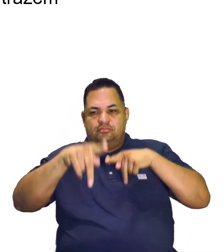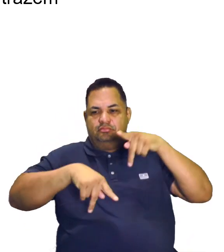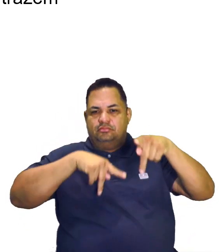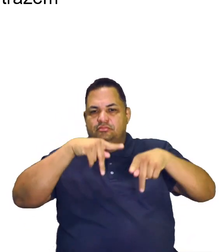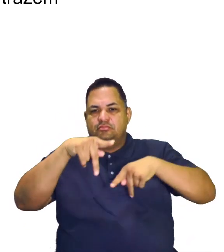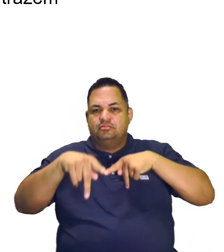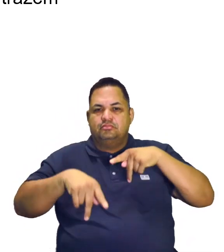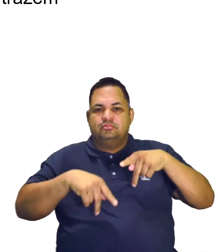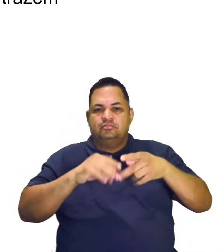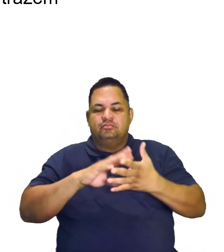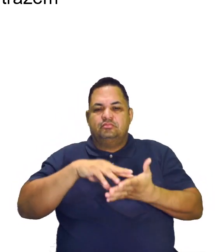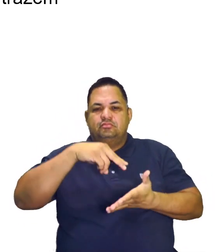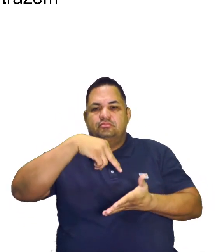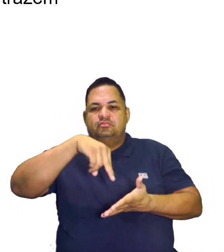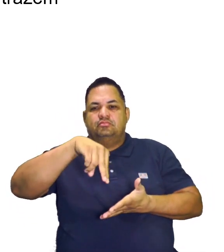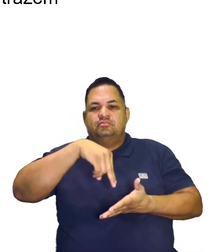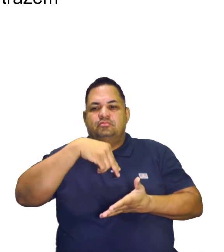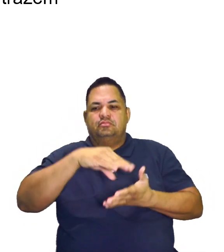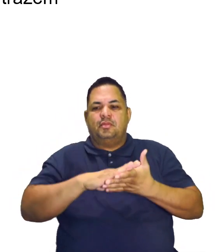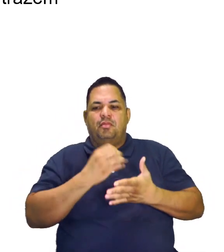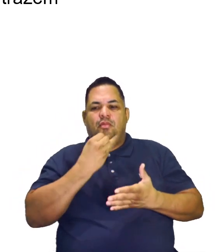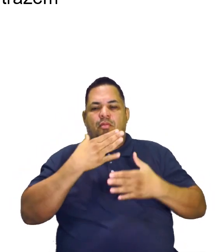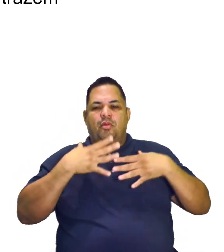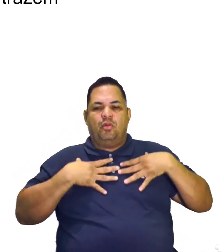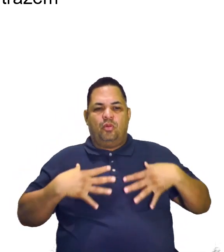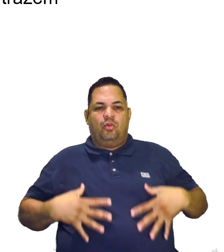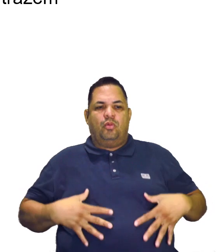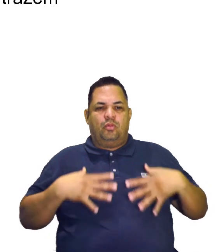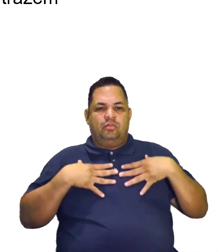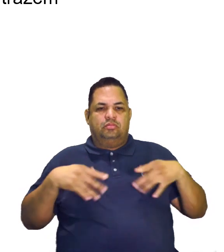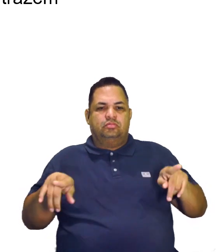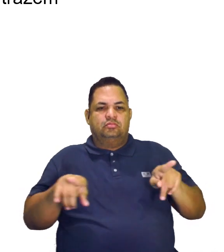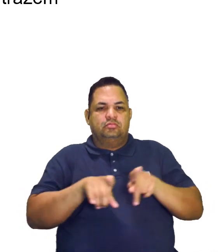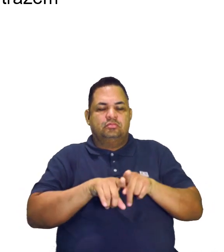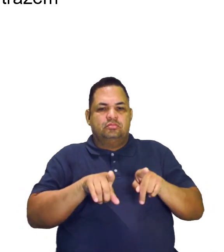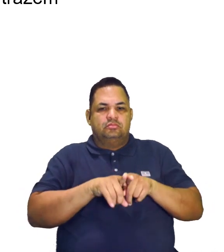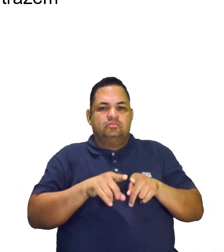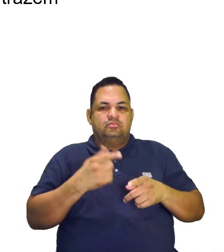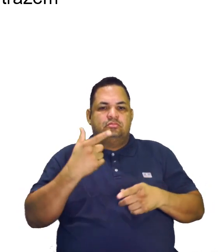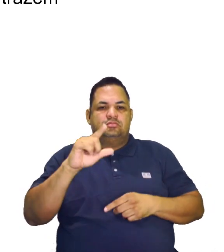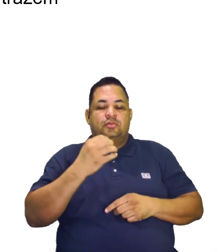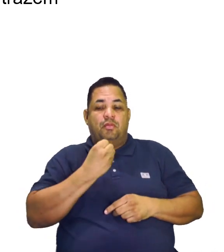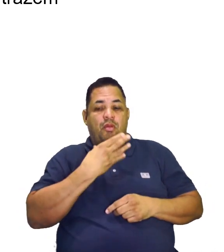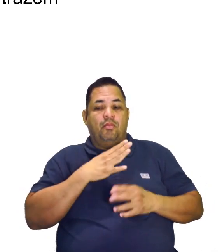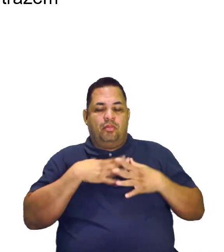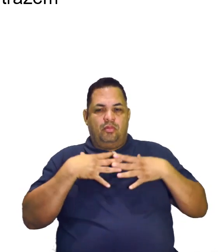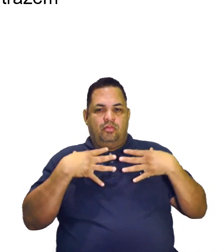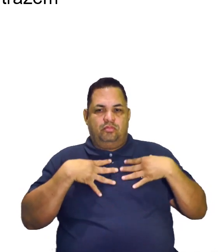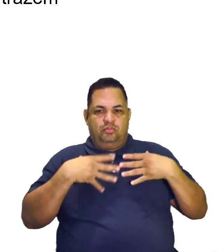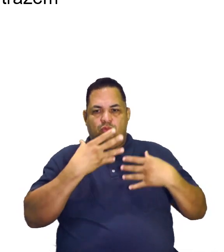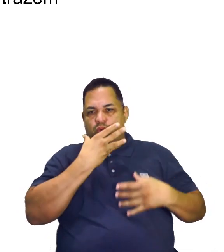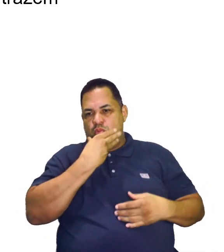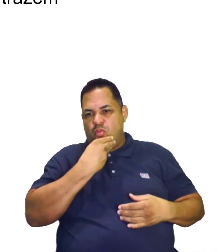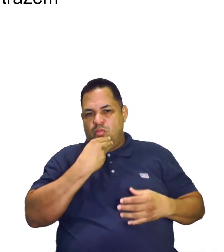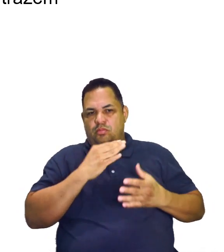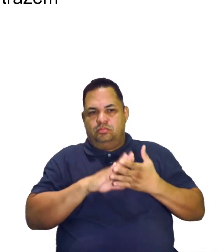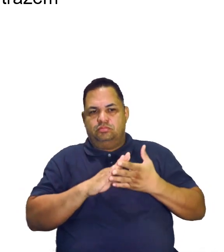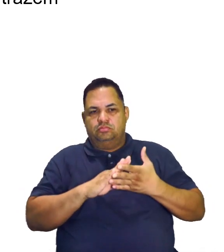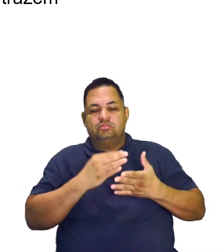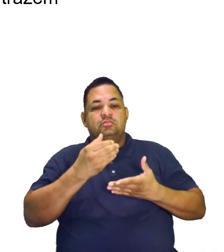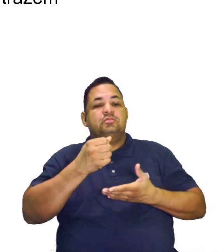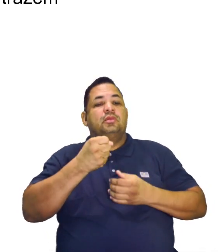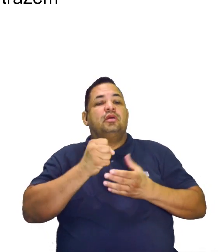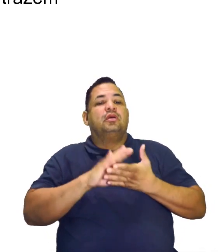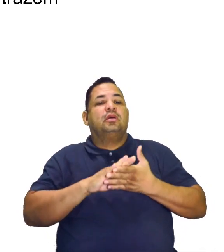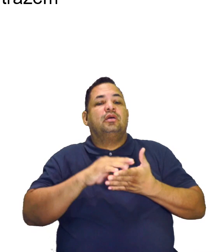povo. Dançar faz bem para o corpo, mas também traz outros benefícios. Sobre o estilo